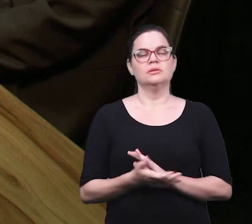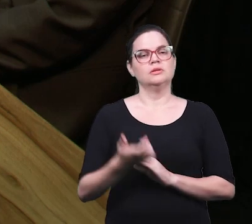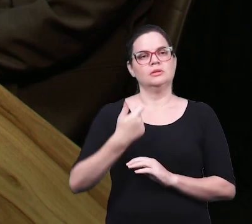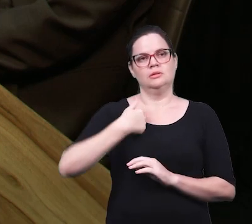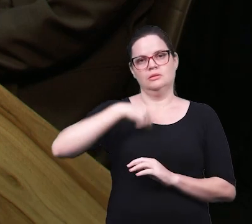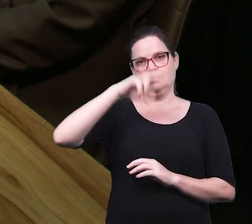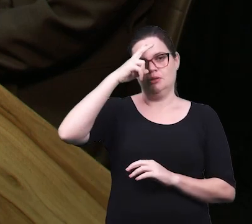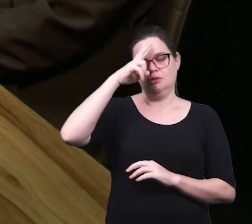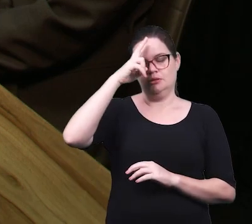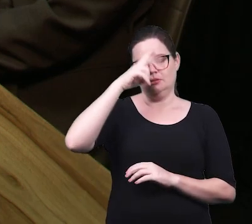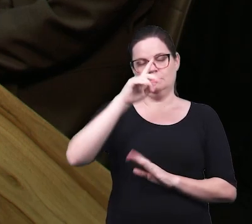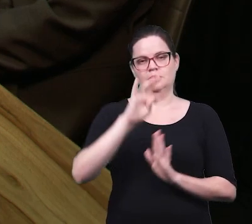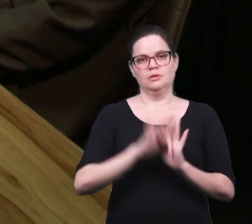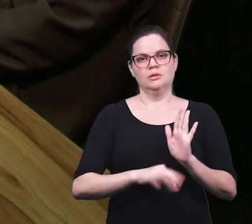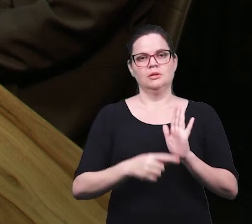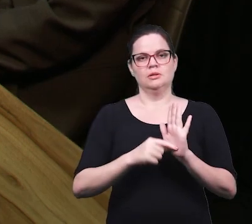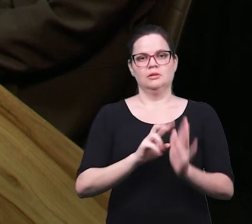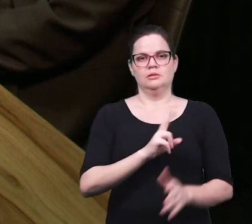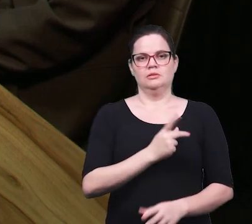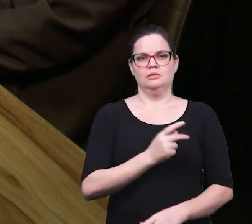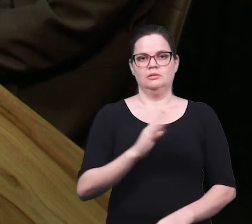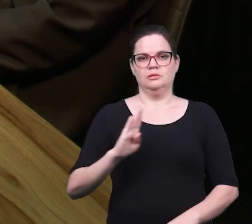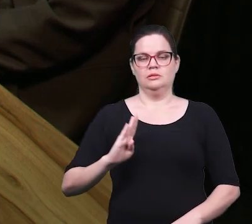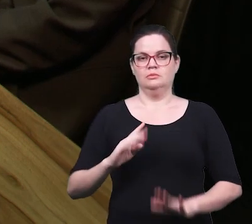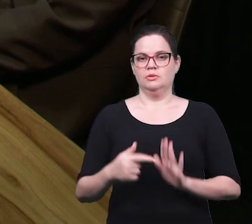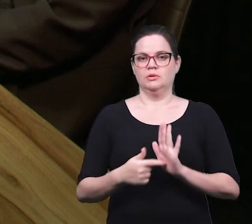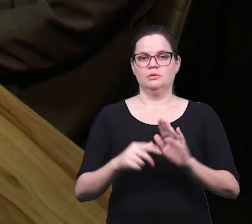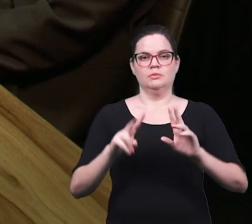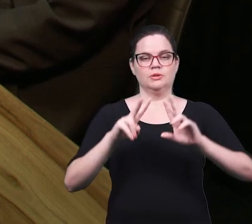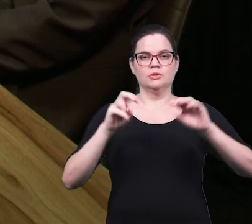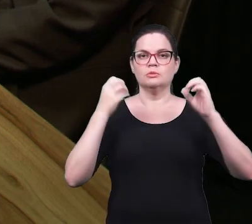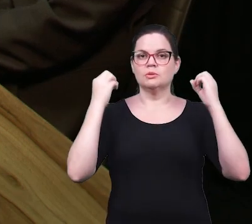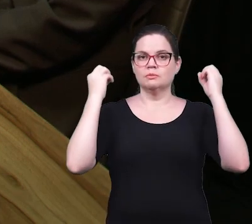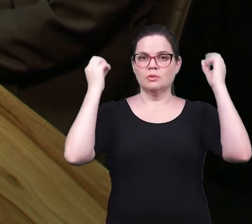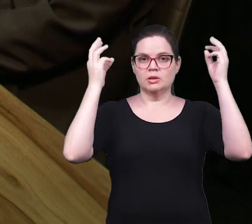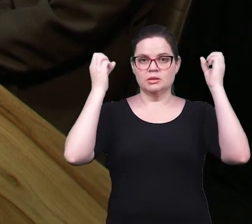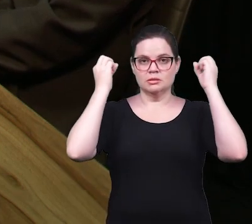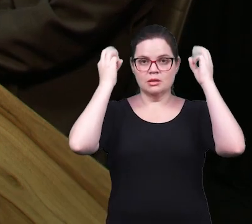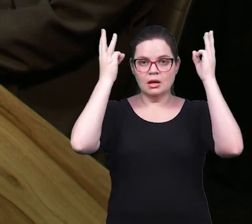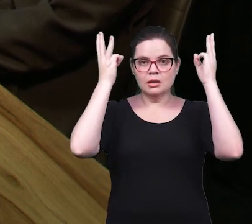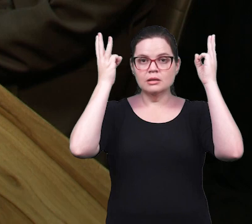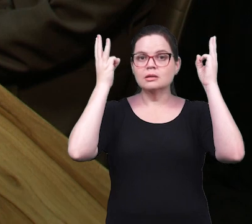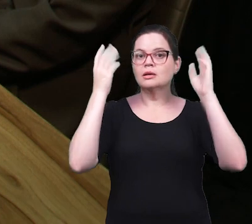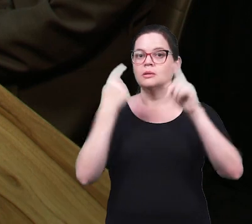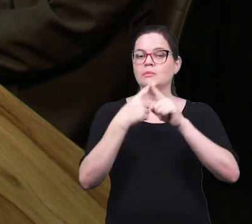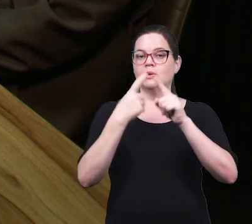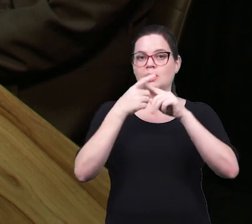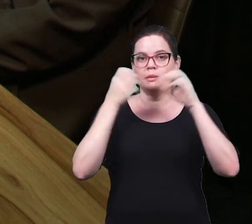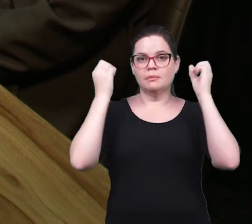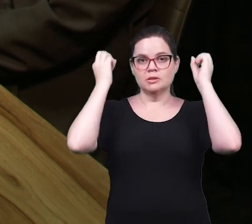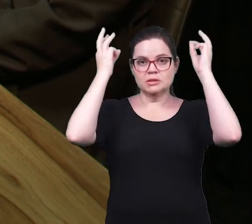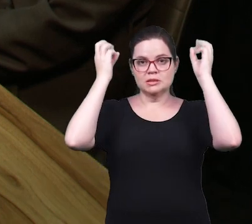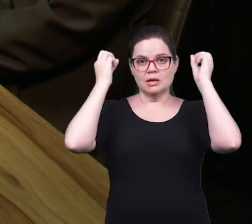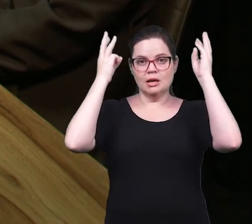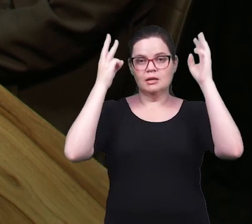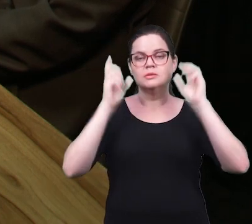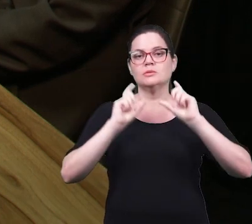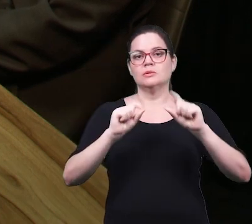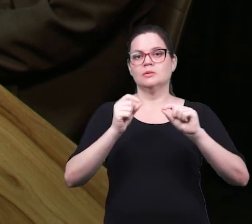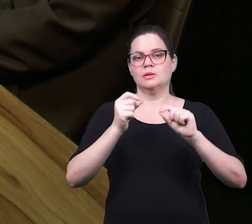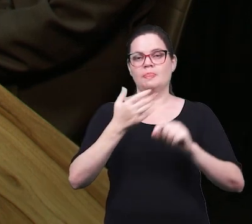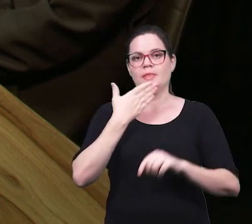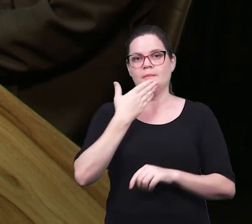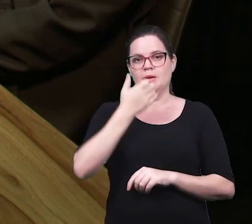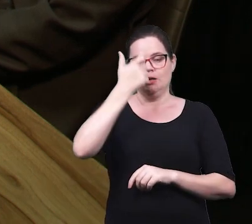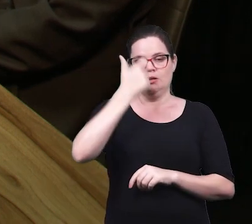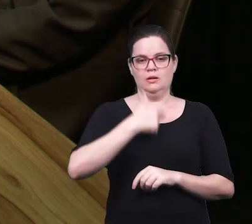lembrei, Tiago, do texto lá de Hebreus que fala sobre Moisés. O texto fala que Moisés, ele preferiu